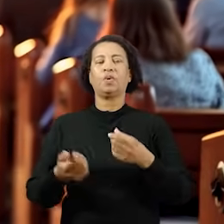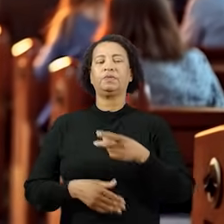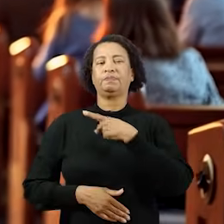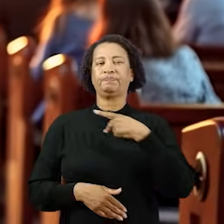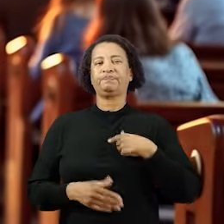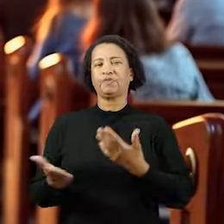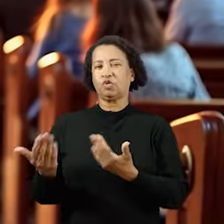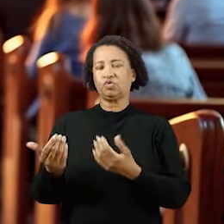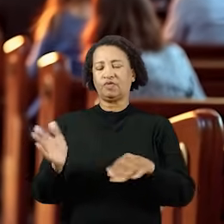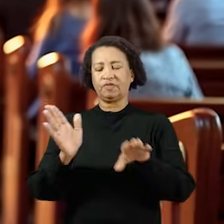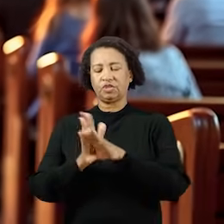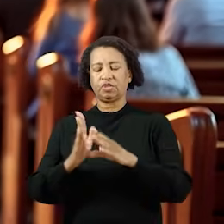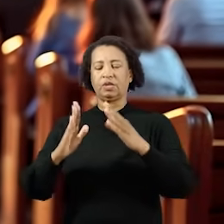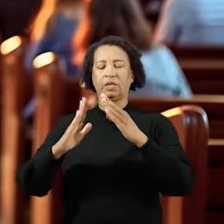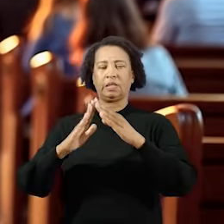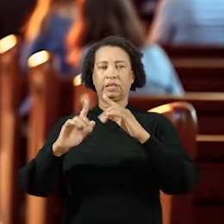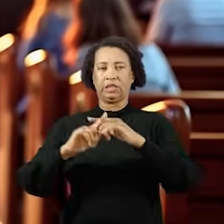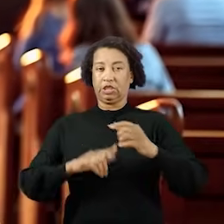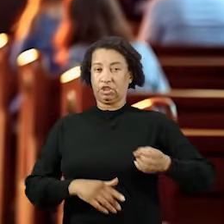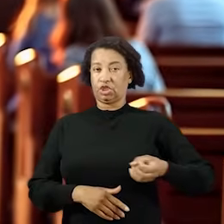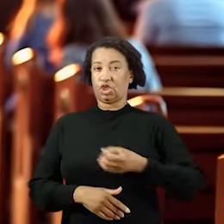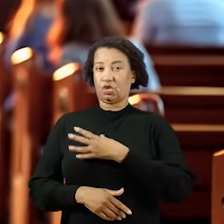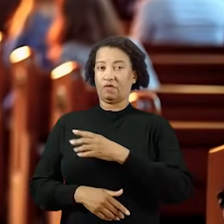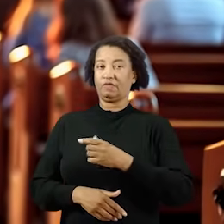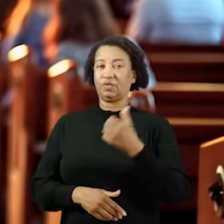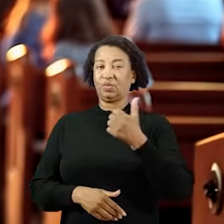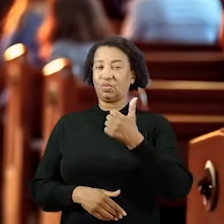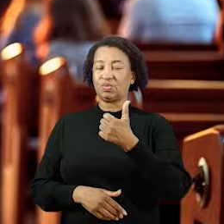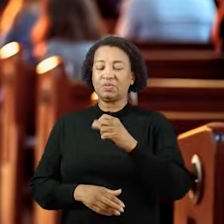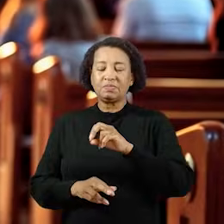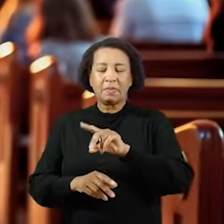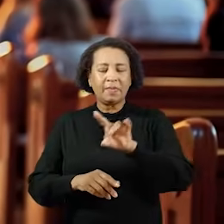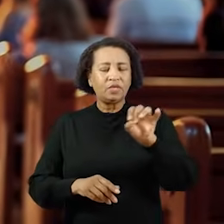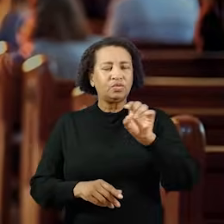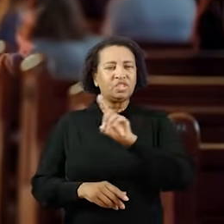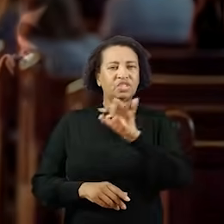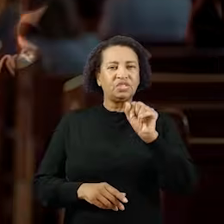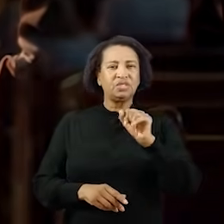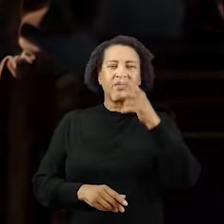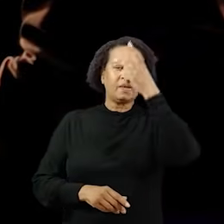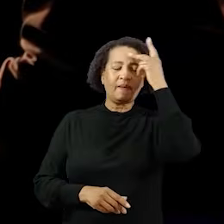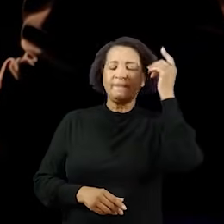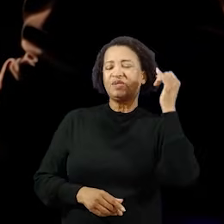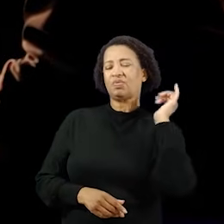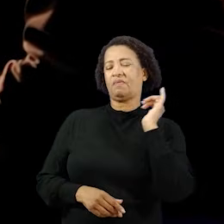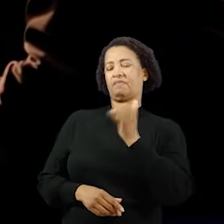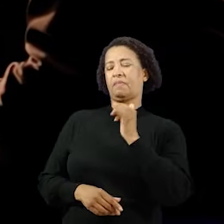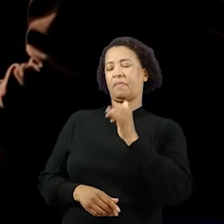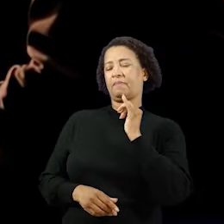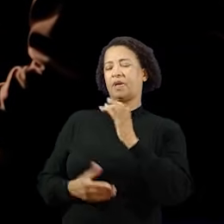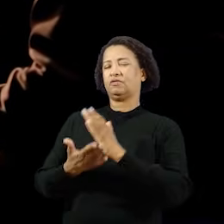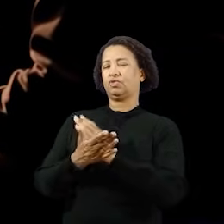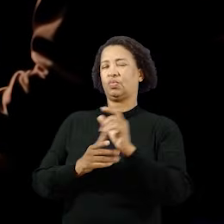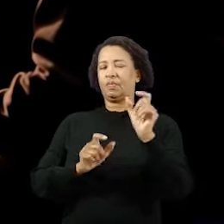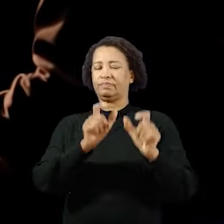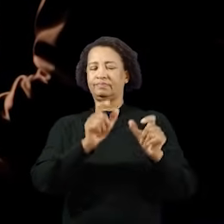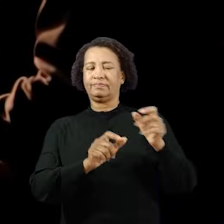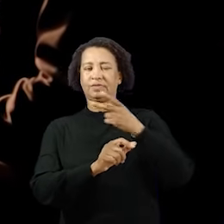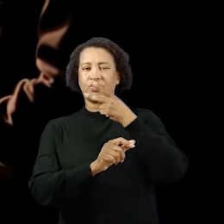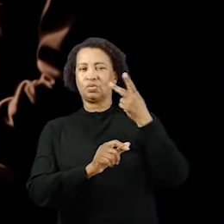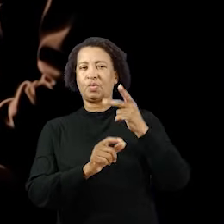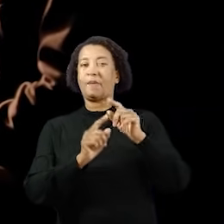pastores jovens chegam para pastorear uma nova igreja, logo nos primeiros dias, chega alguém para falar isso e aquilo do fulano de